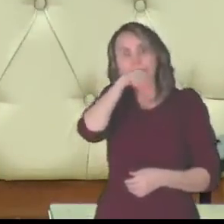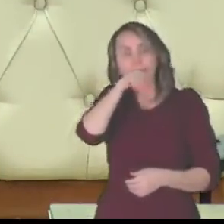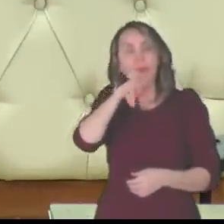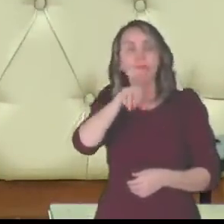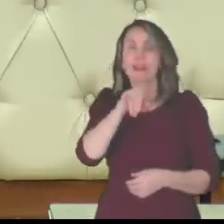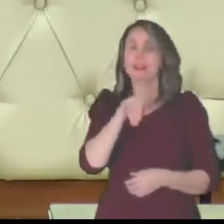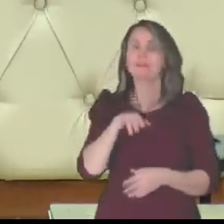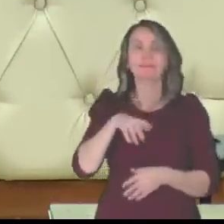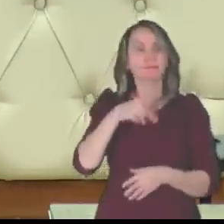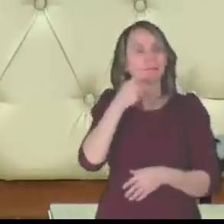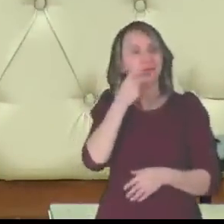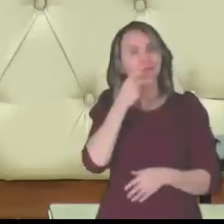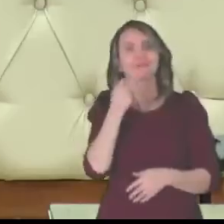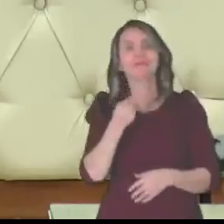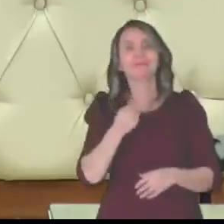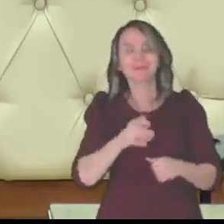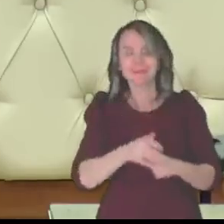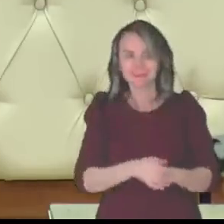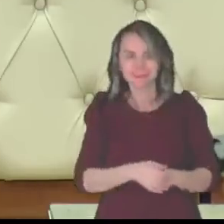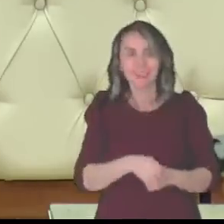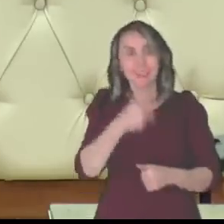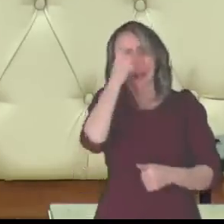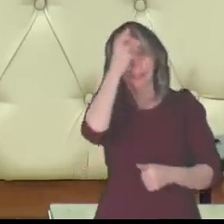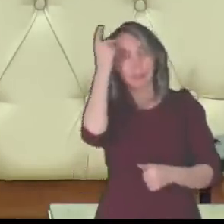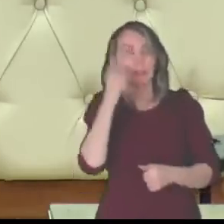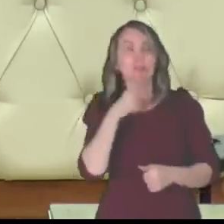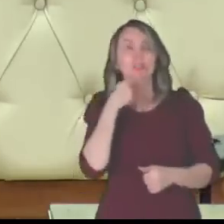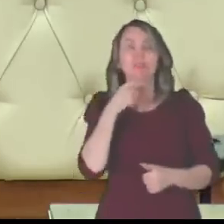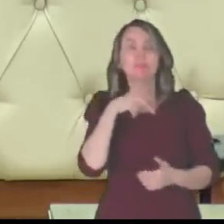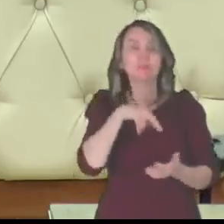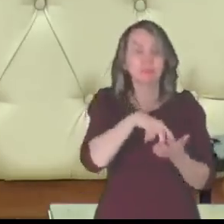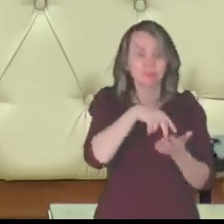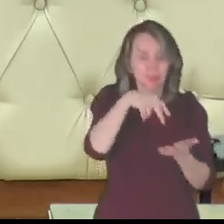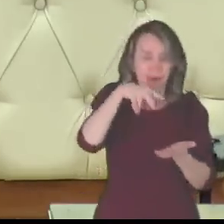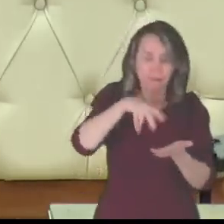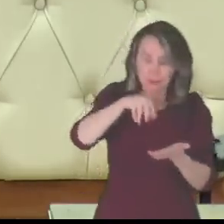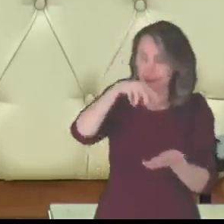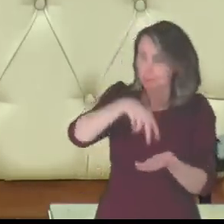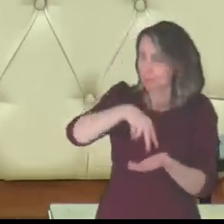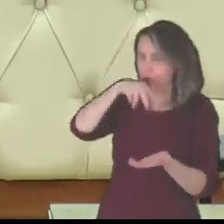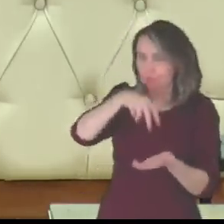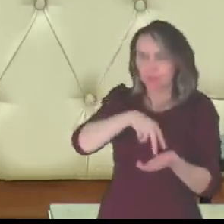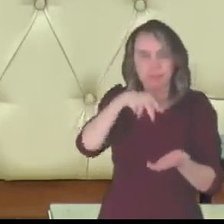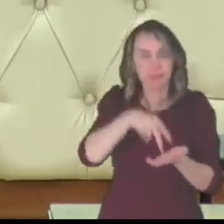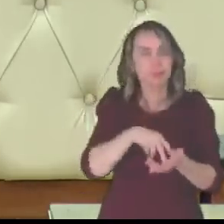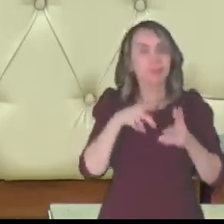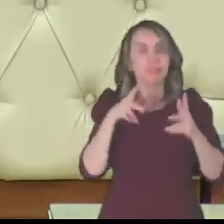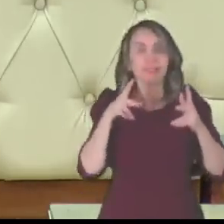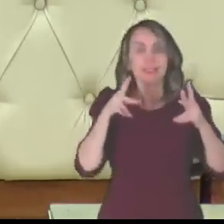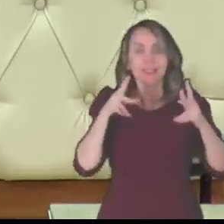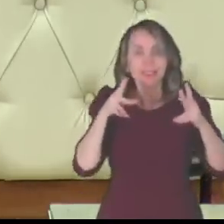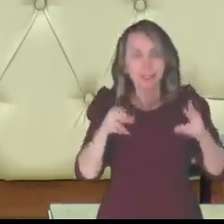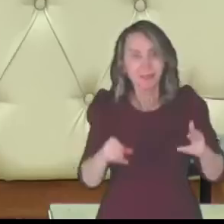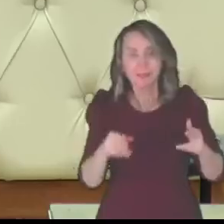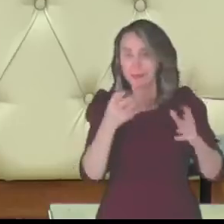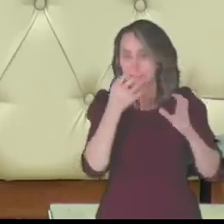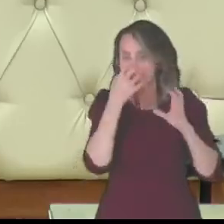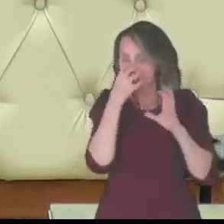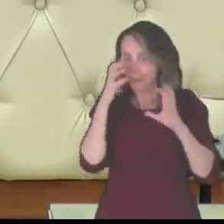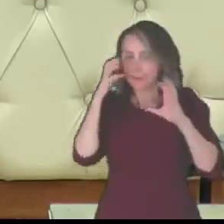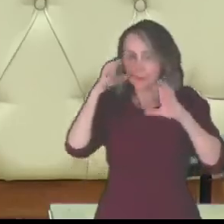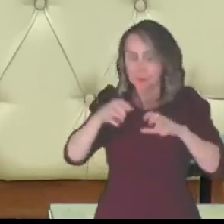quando tu operares o encostos saltaram como servos servo aí não é servo cons- s